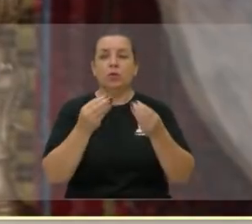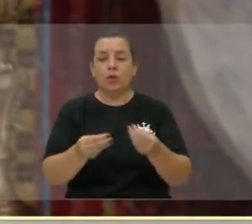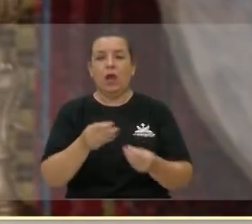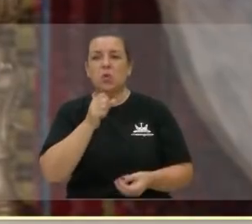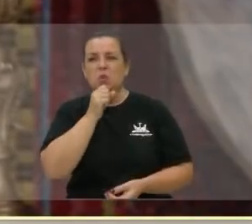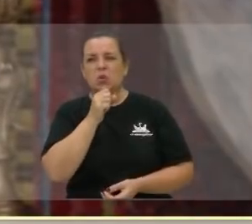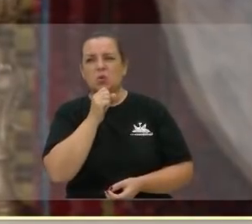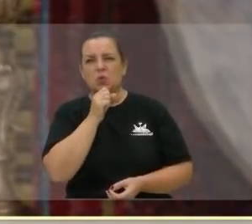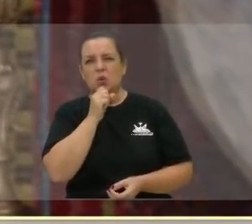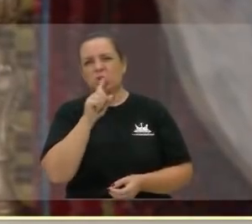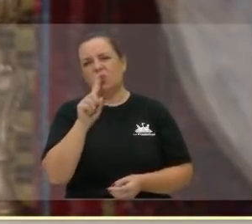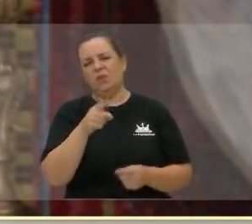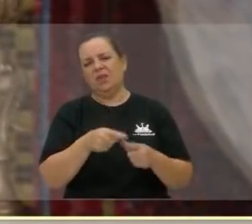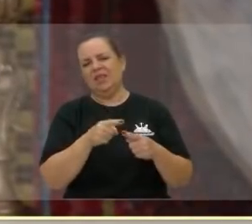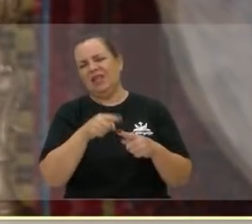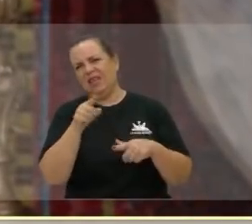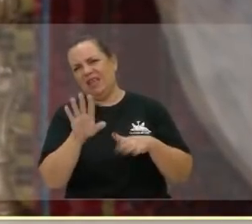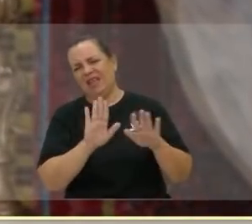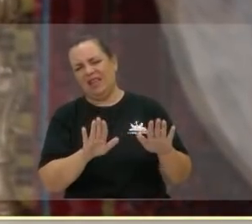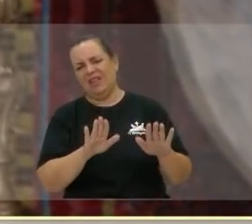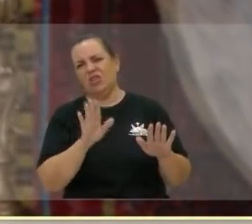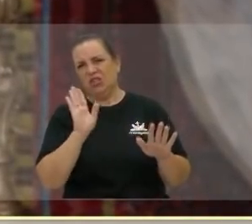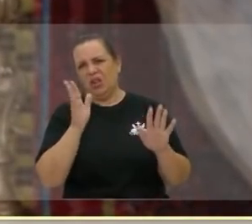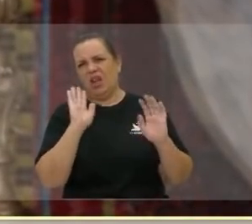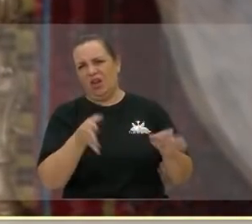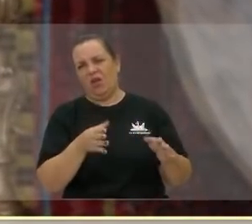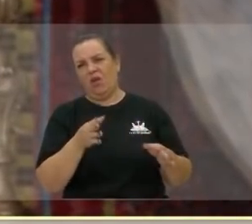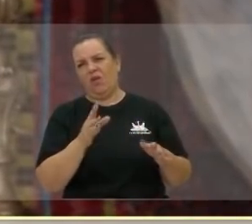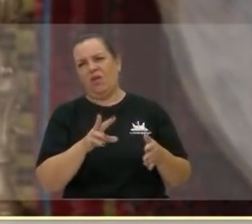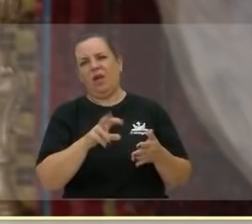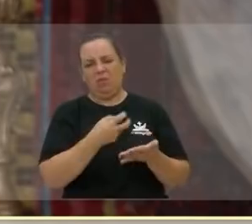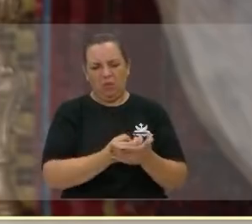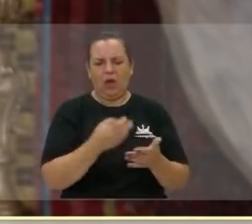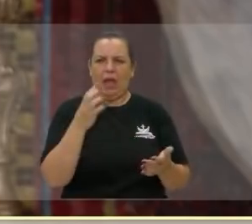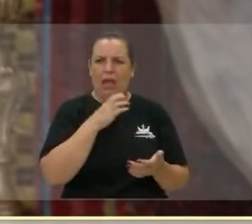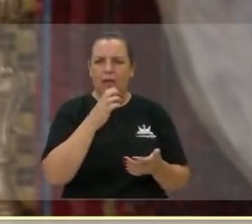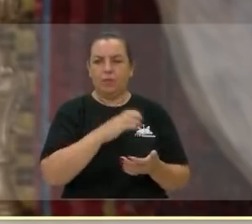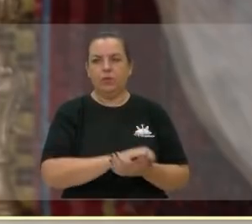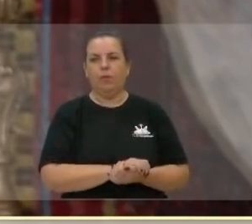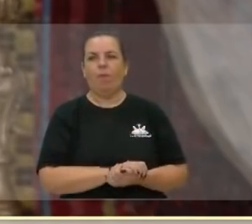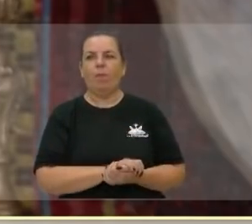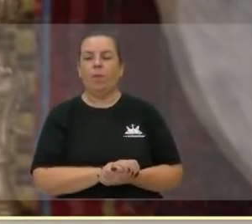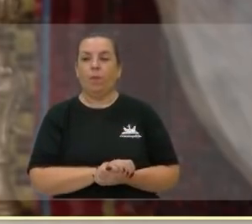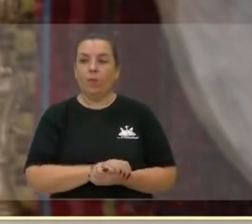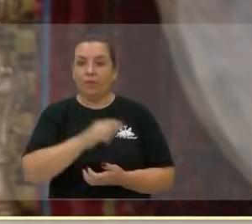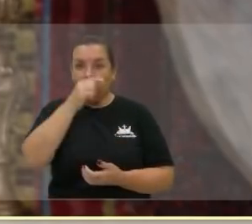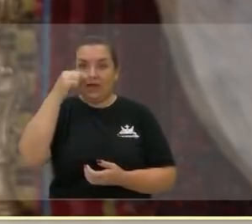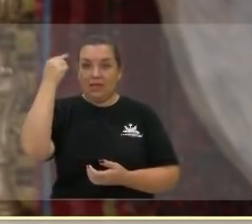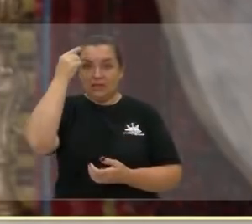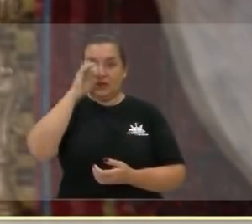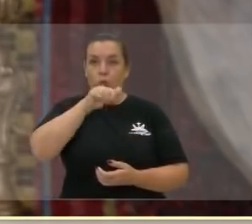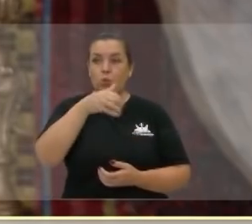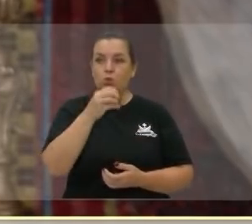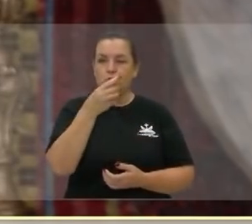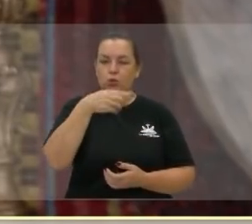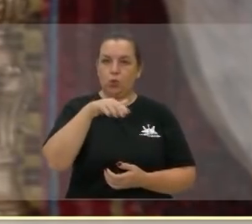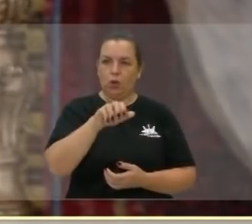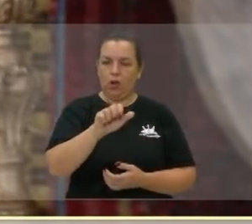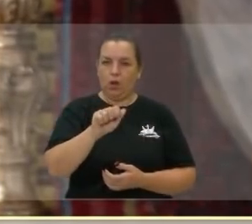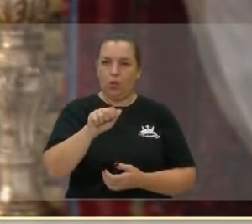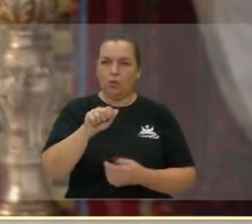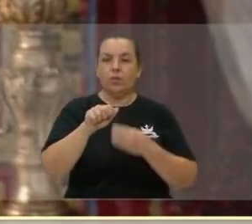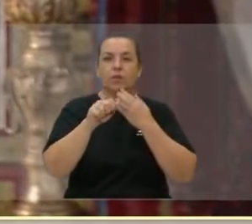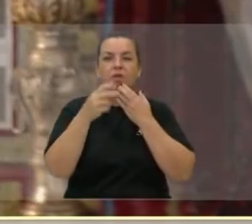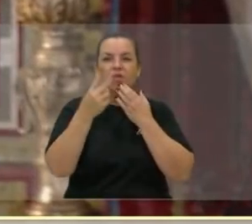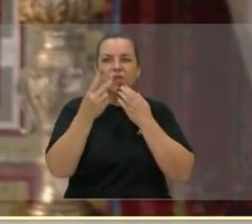que ele não vai dar muito trabalho, e vai morrer logo, e São João 23 abre